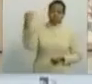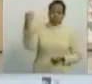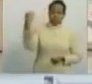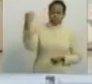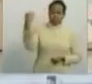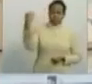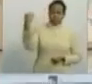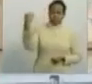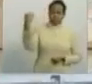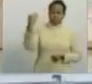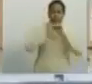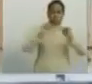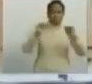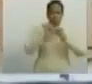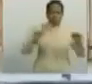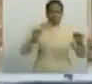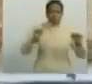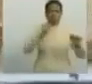futuro.